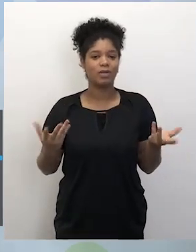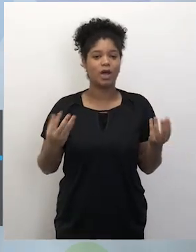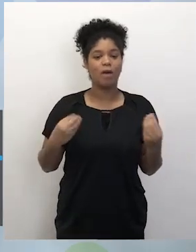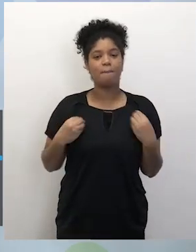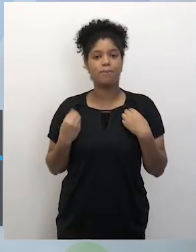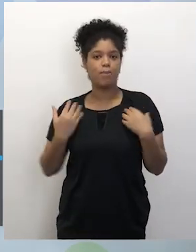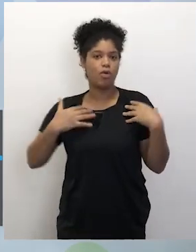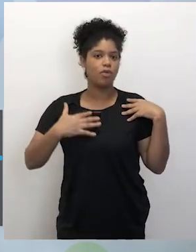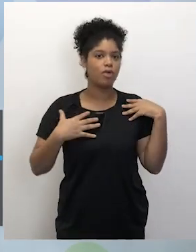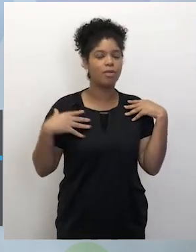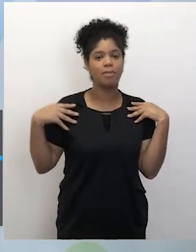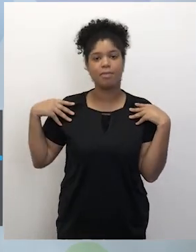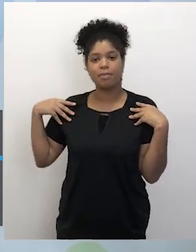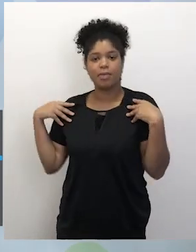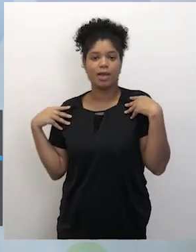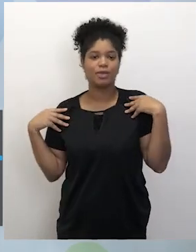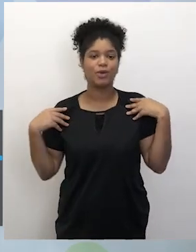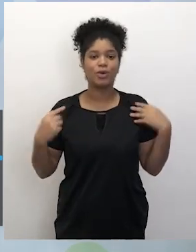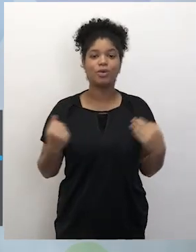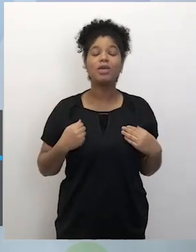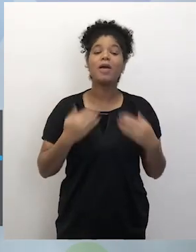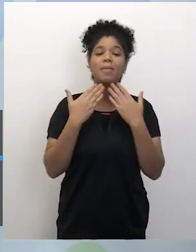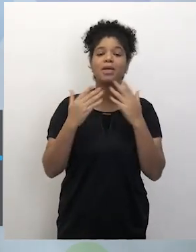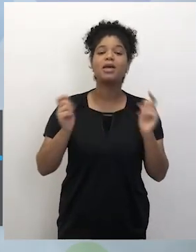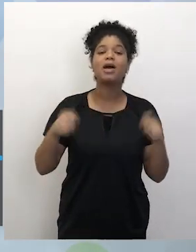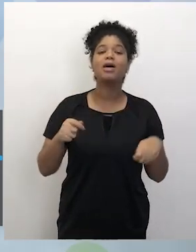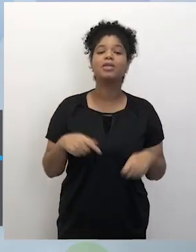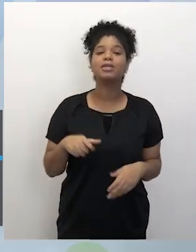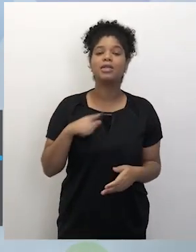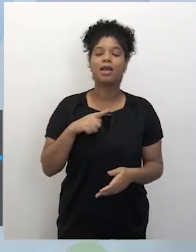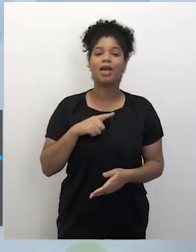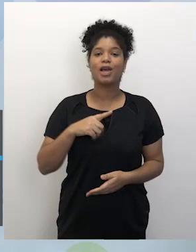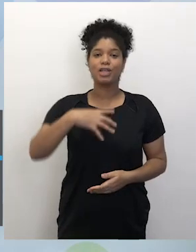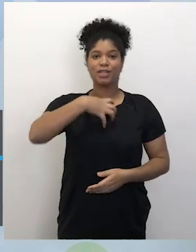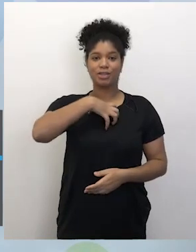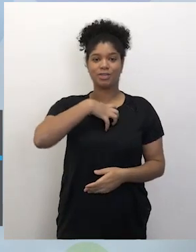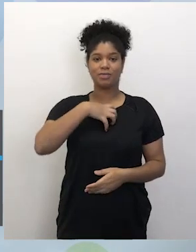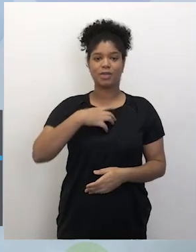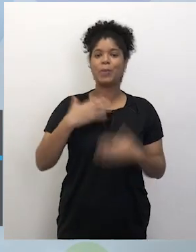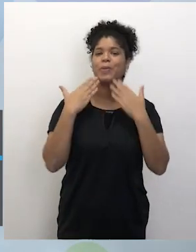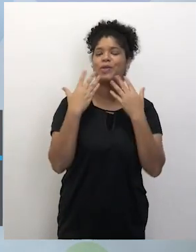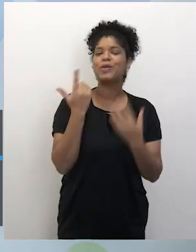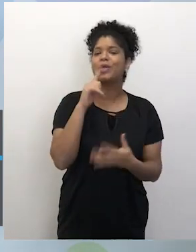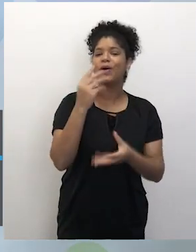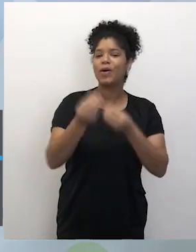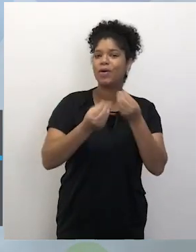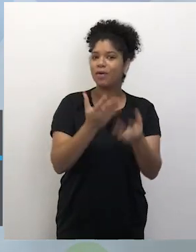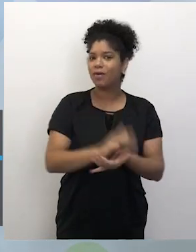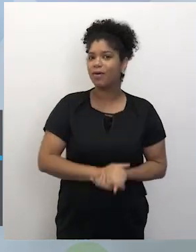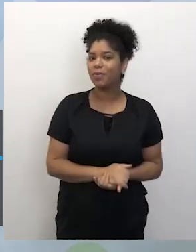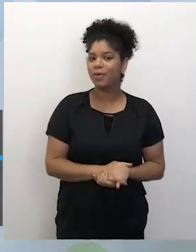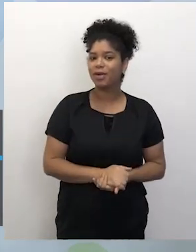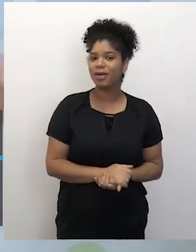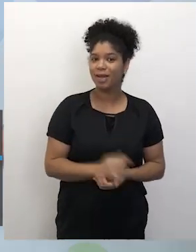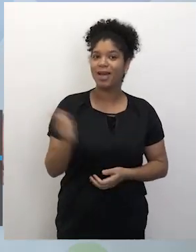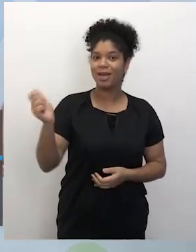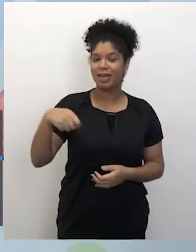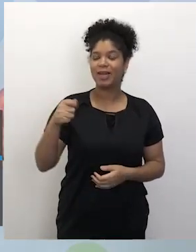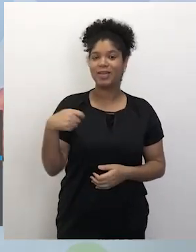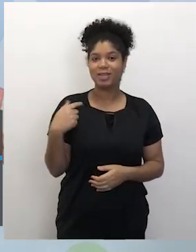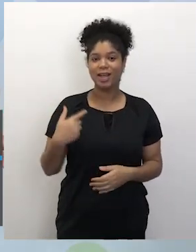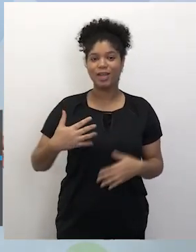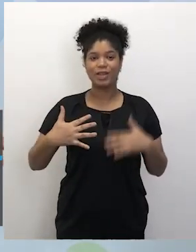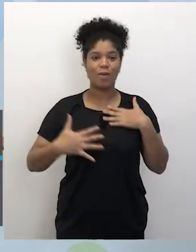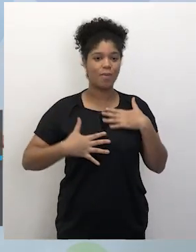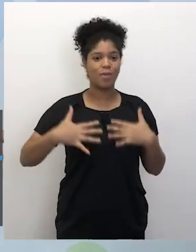que pelo meu movimento eu mostro e passo algum sentimento para vocês. Através realmente desses